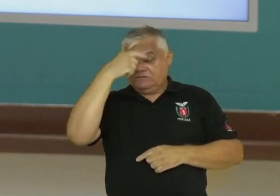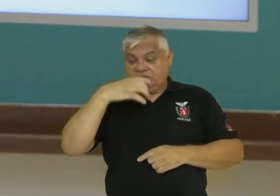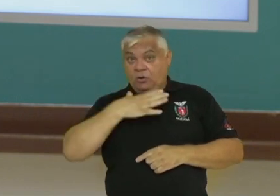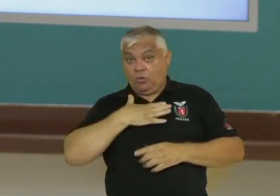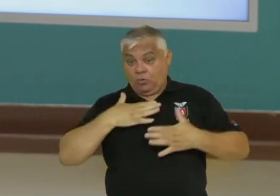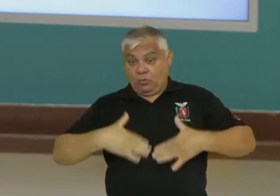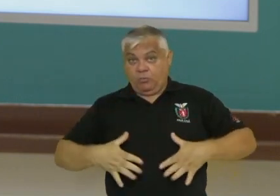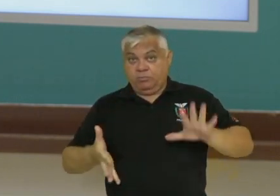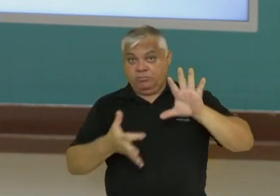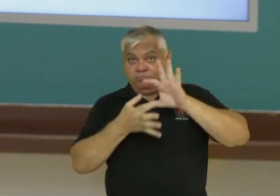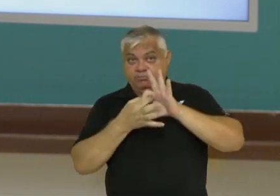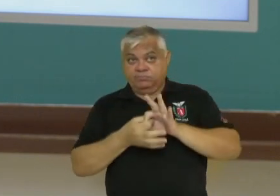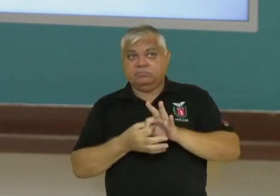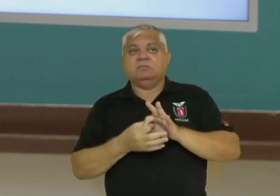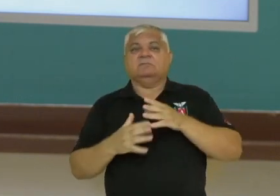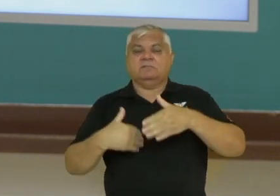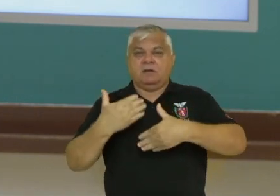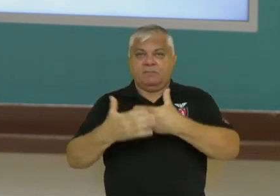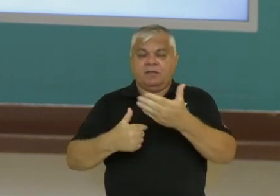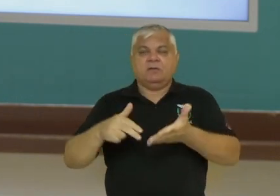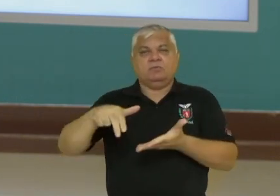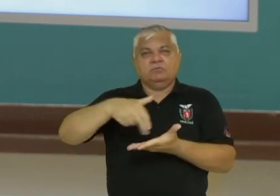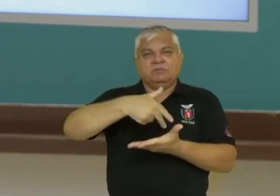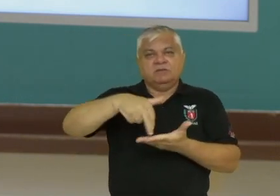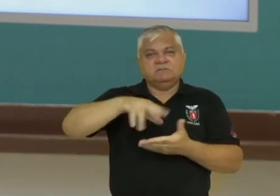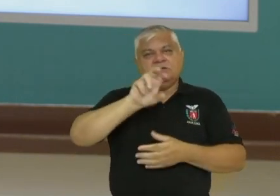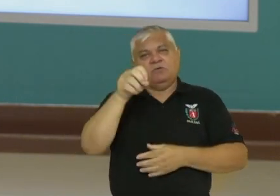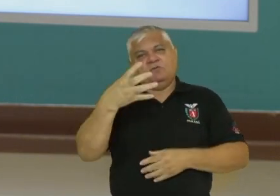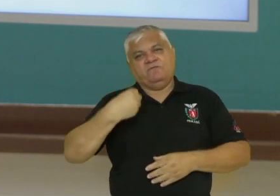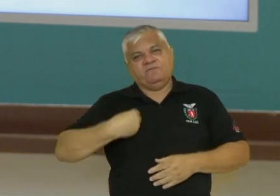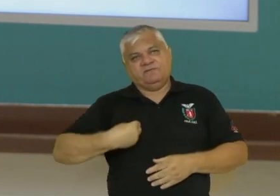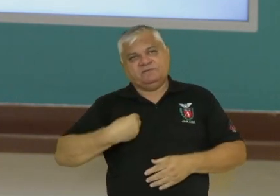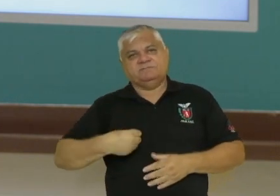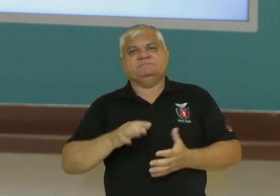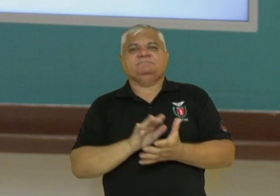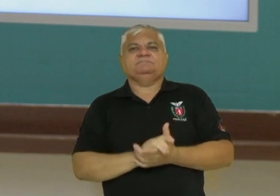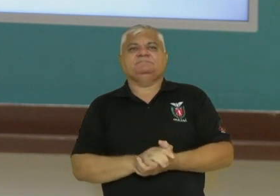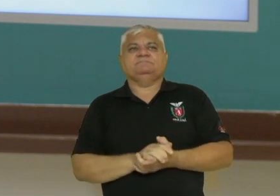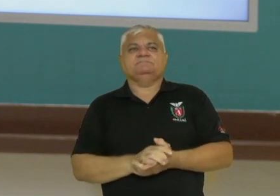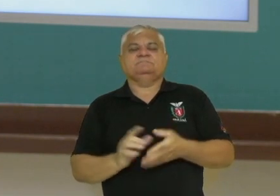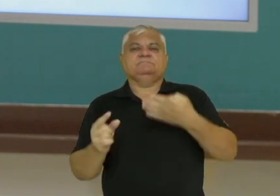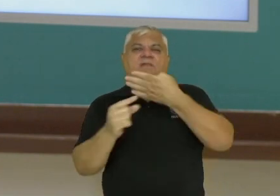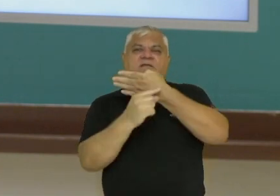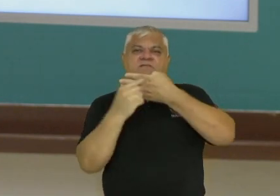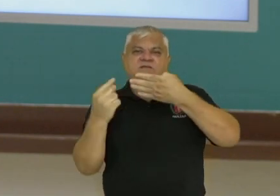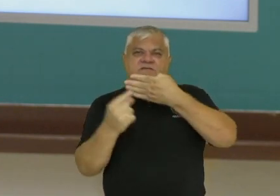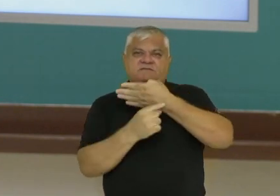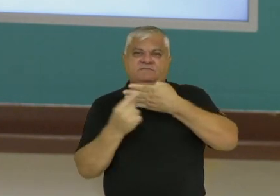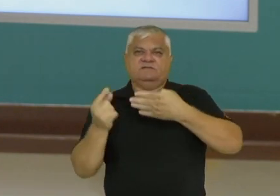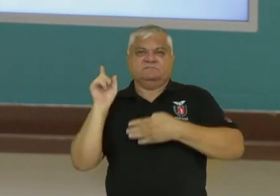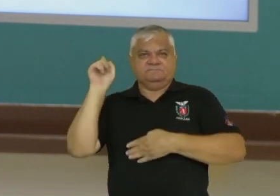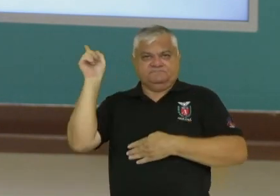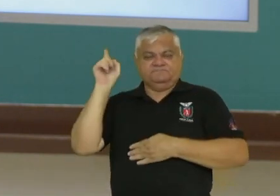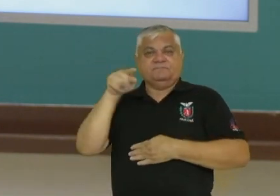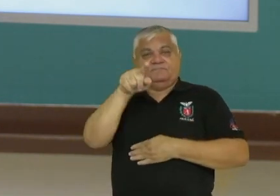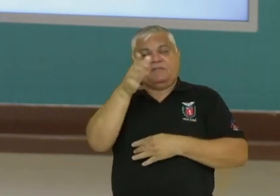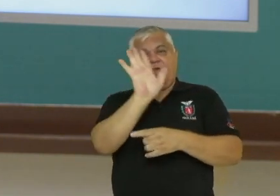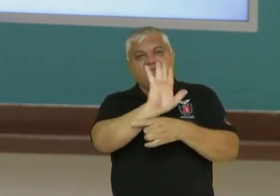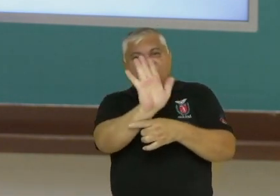para o melhor trabalho, seja na dança, seja na vida. Eu deixo para vocês uma sugestão de